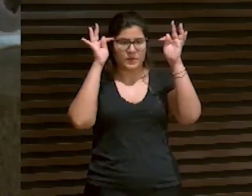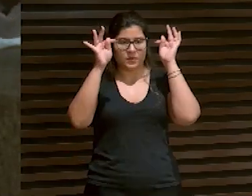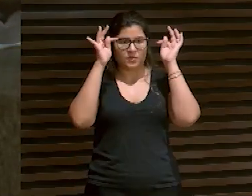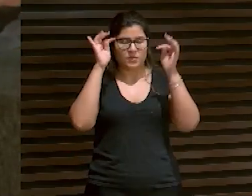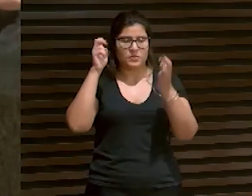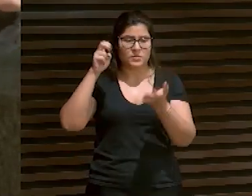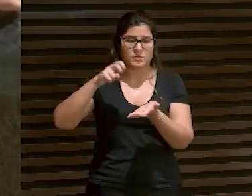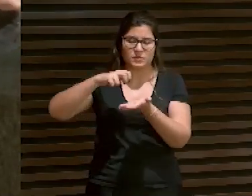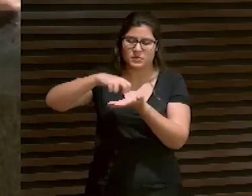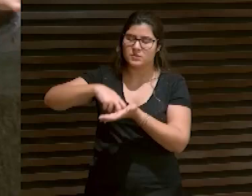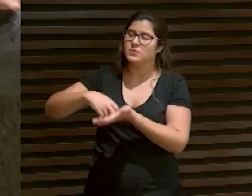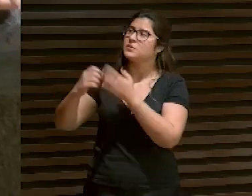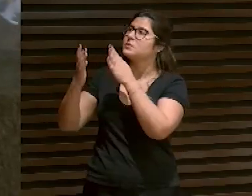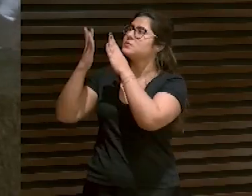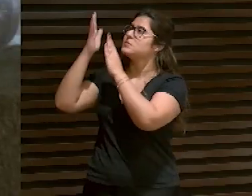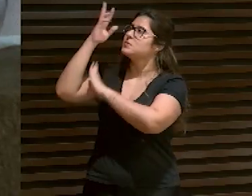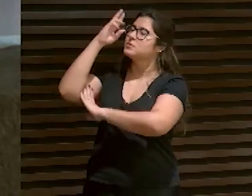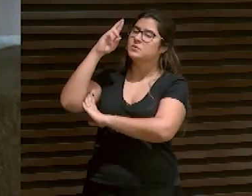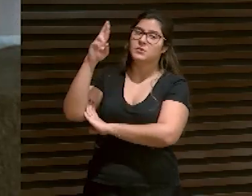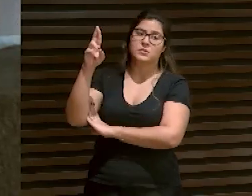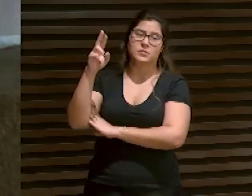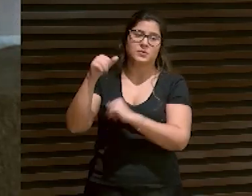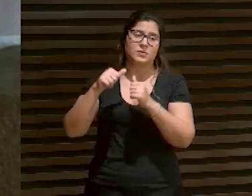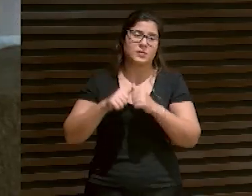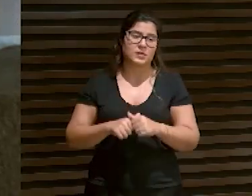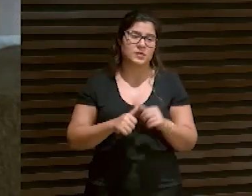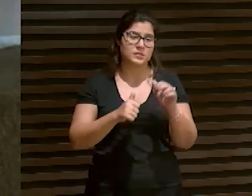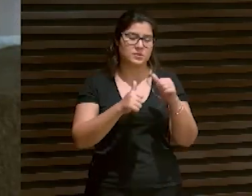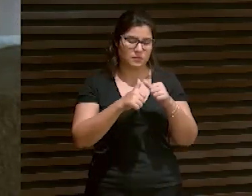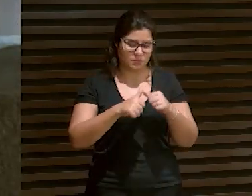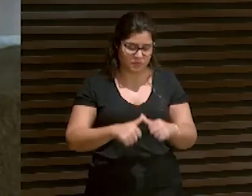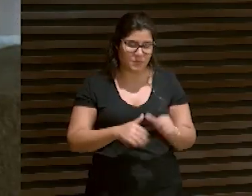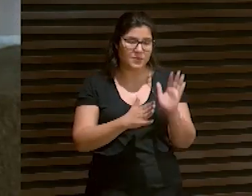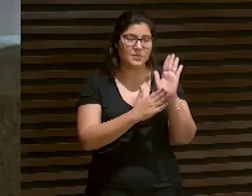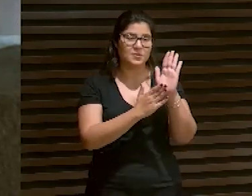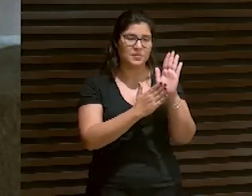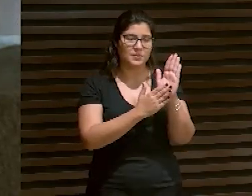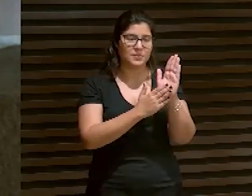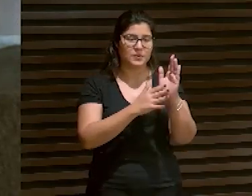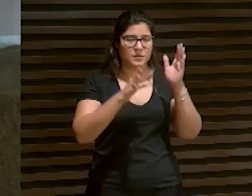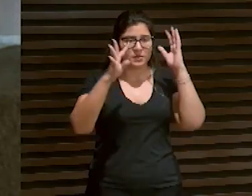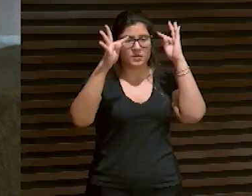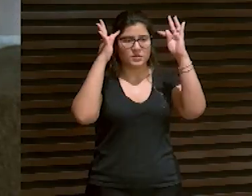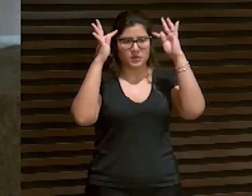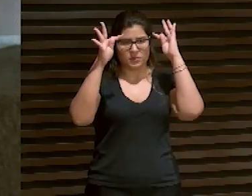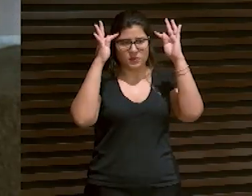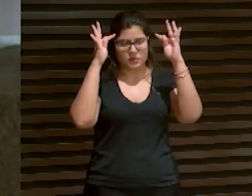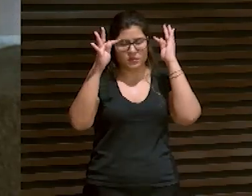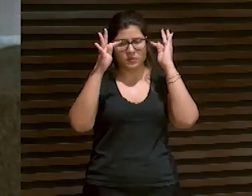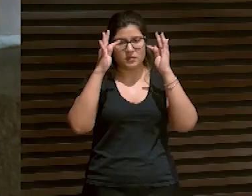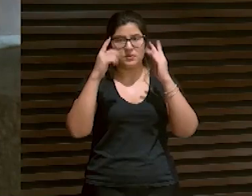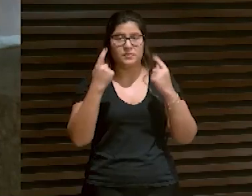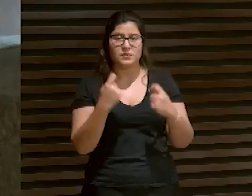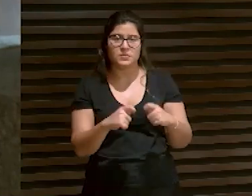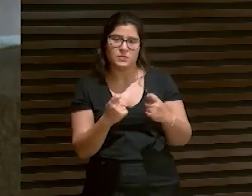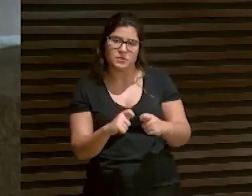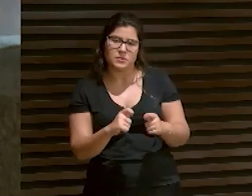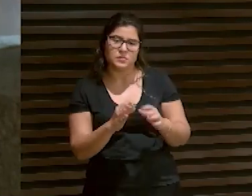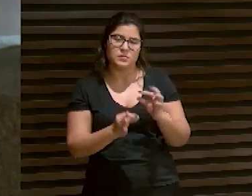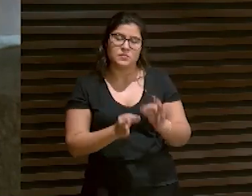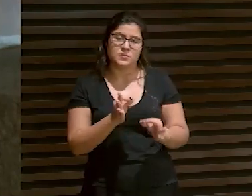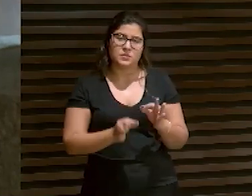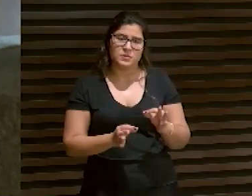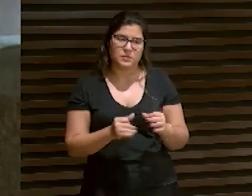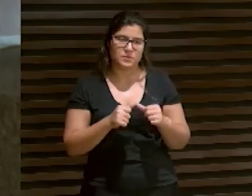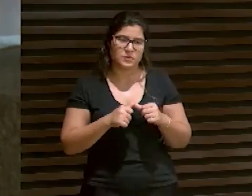joelhos perante o Senhor. Esse é o propósito, irmãos, o bom propósito da teologia. E precisamos justamente de estudar boa teologia